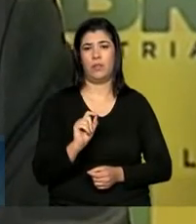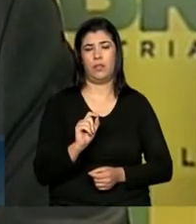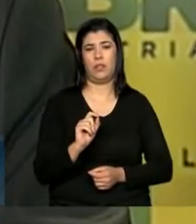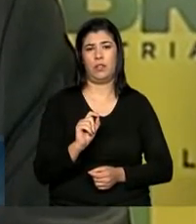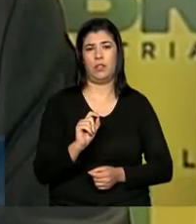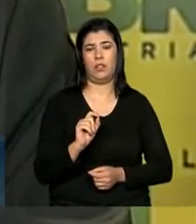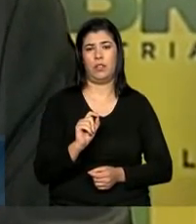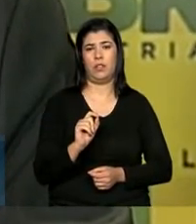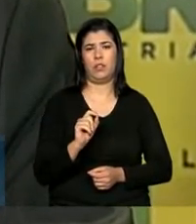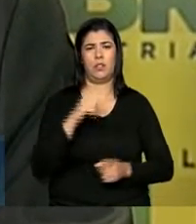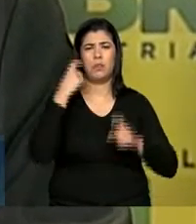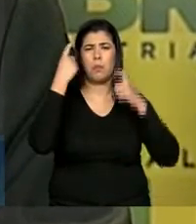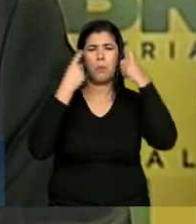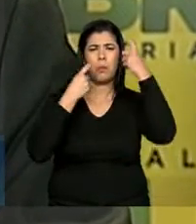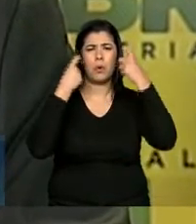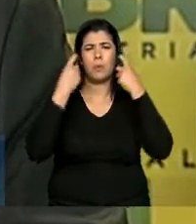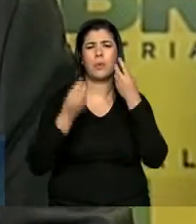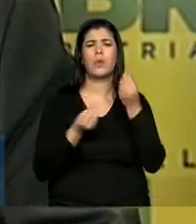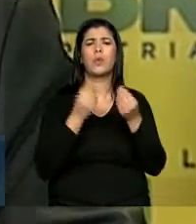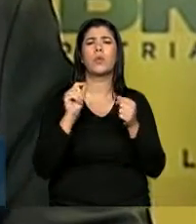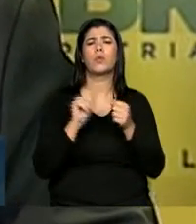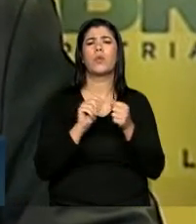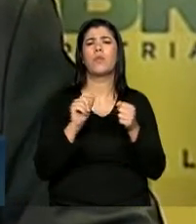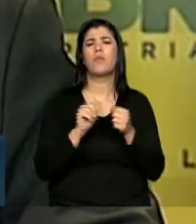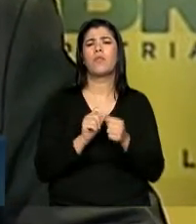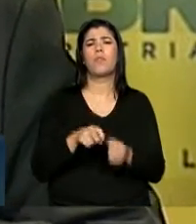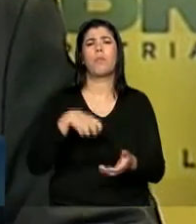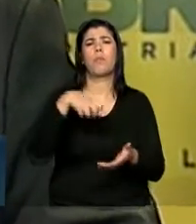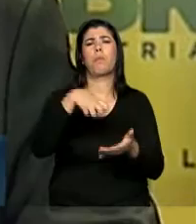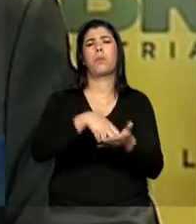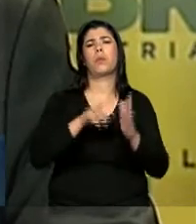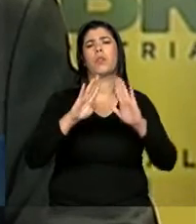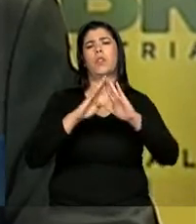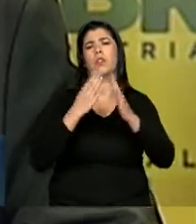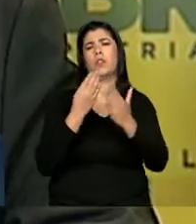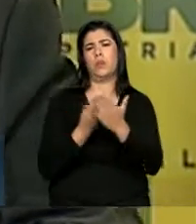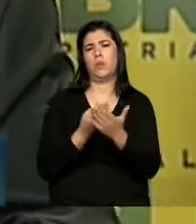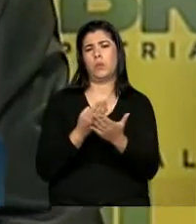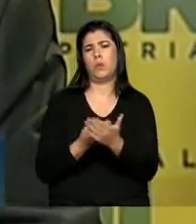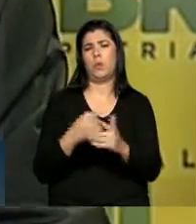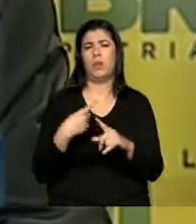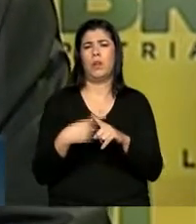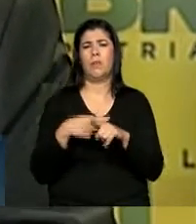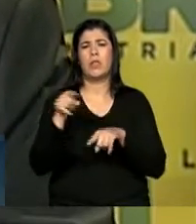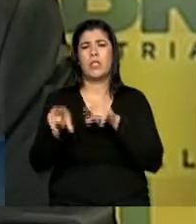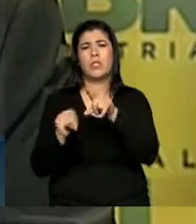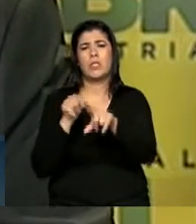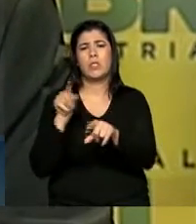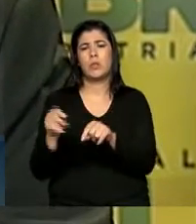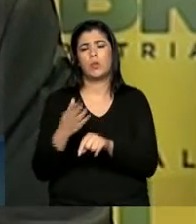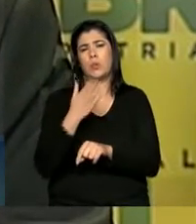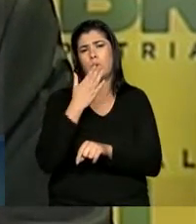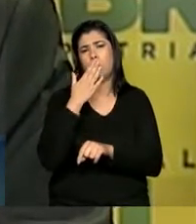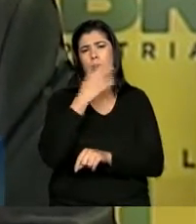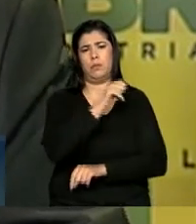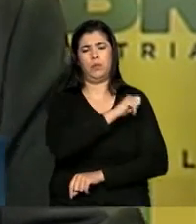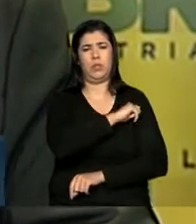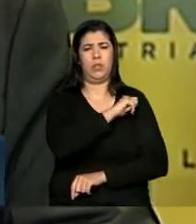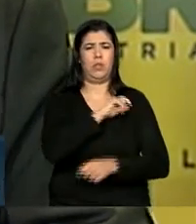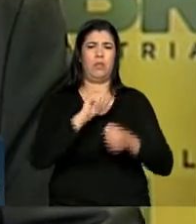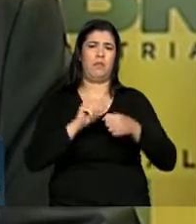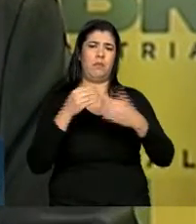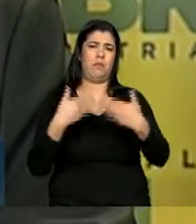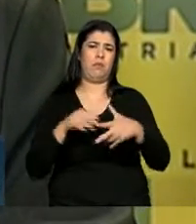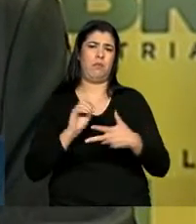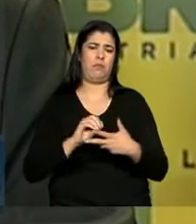nós não estamos preocupados em punir, a gente está preocupado em ter escolas que sejam melhores para os alunos que existem. Percebe?